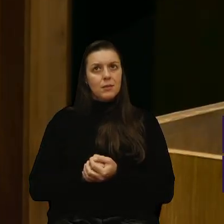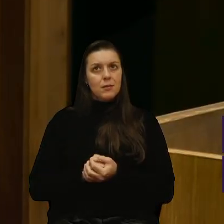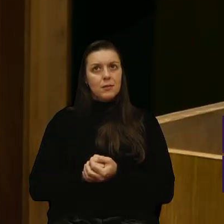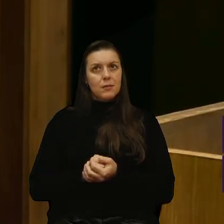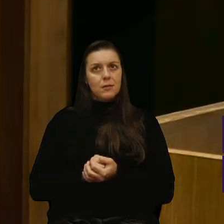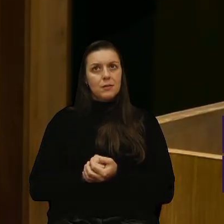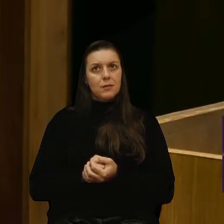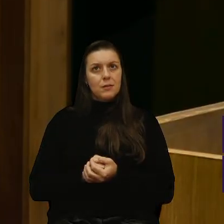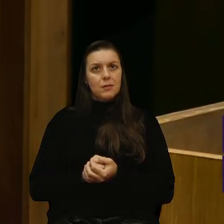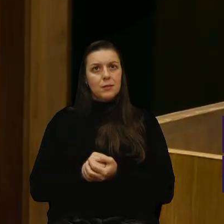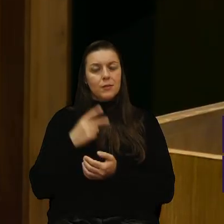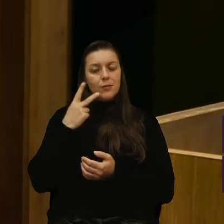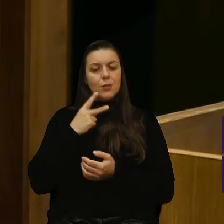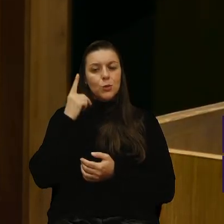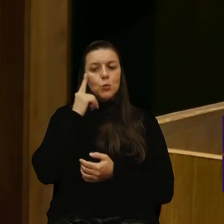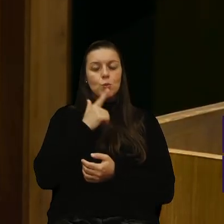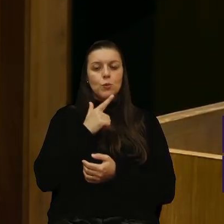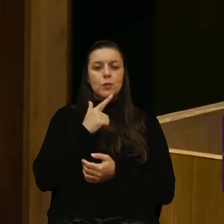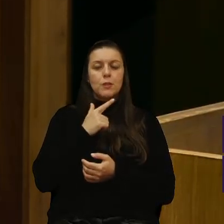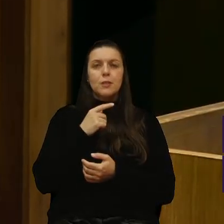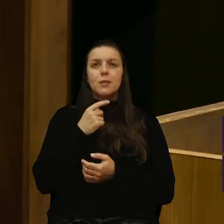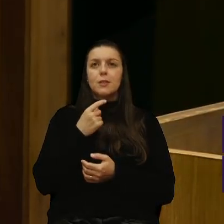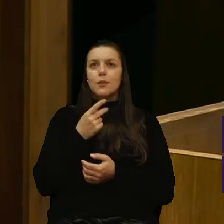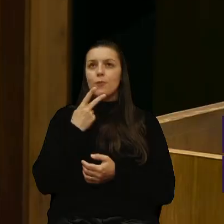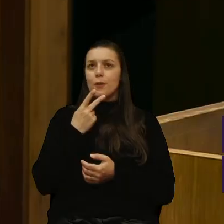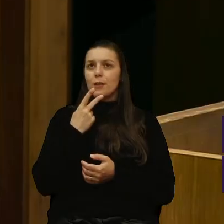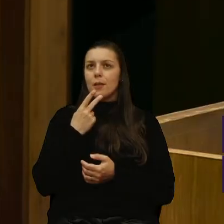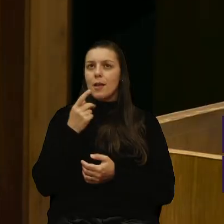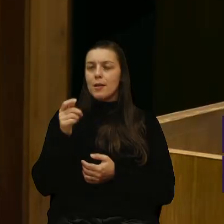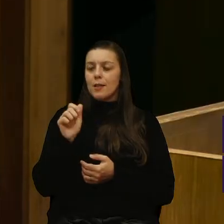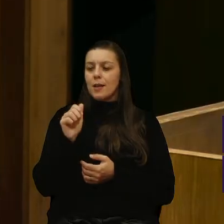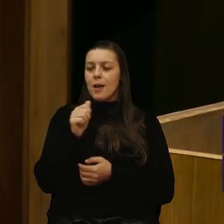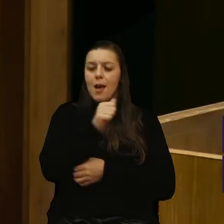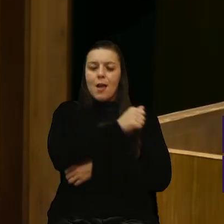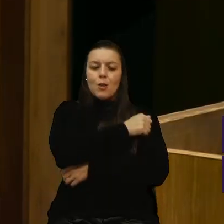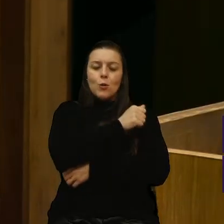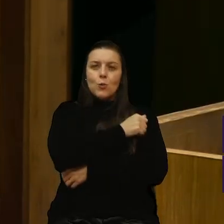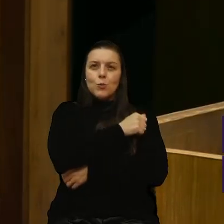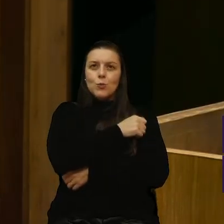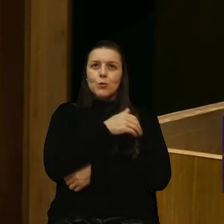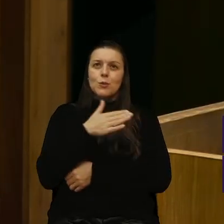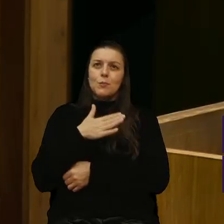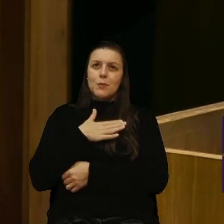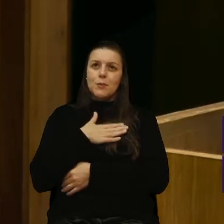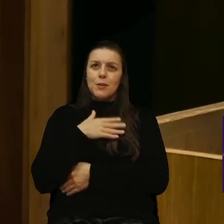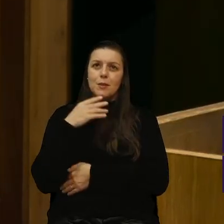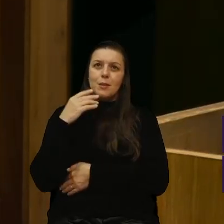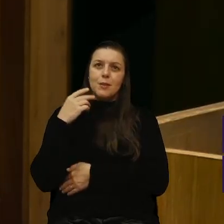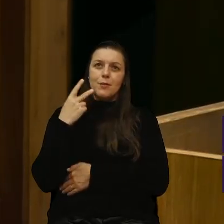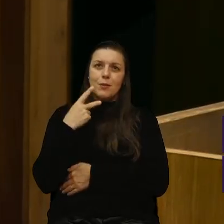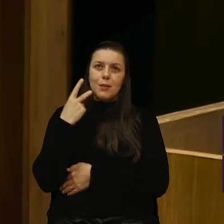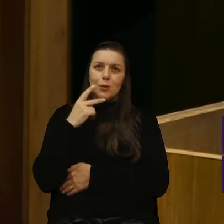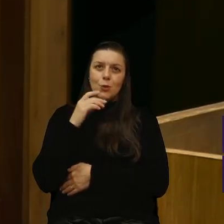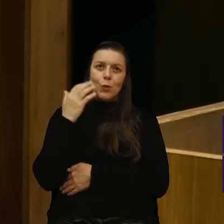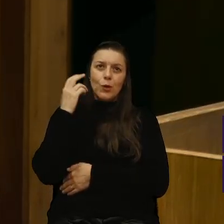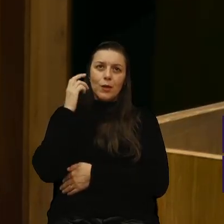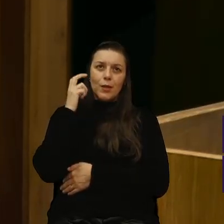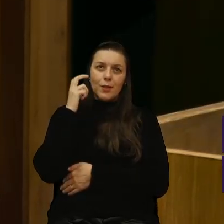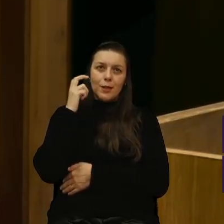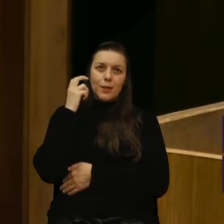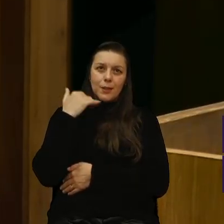Lucas, em afirmar que ter sido aluno da senhora, como para mim, como para a vereadora Estela, como para a vereadora Andressa, falo o nome